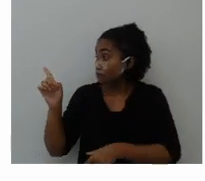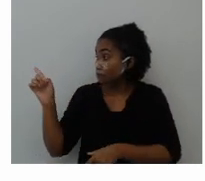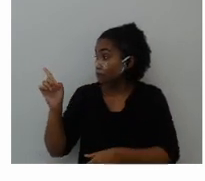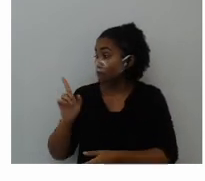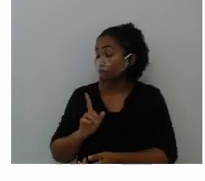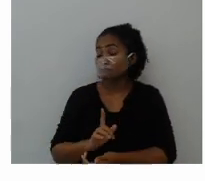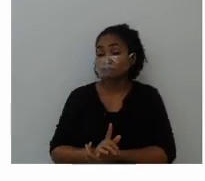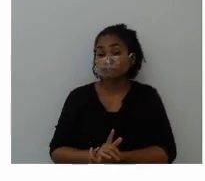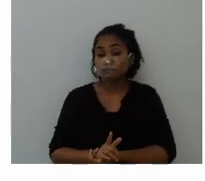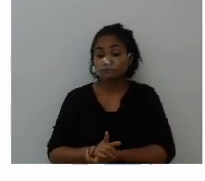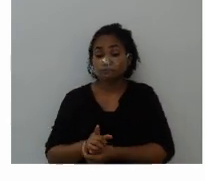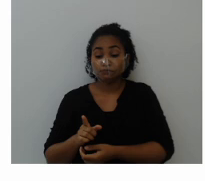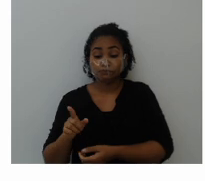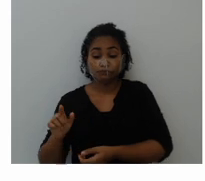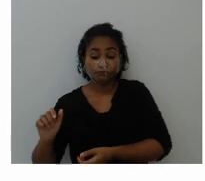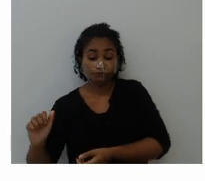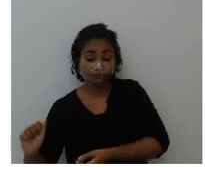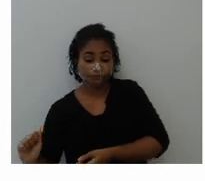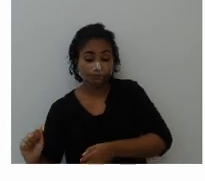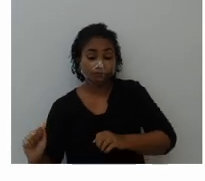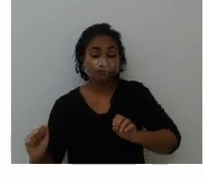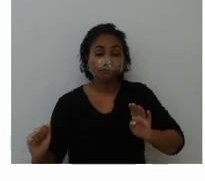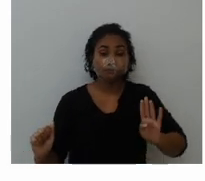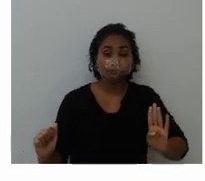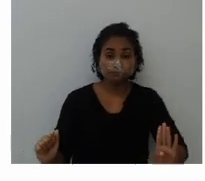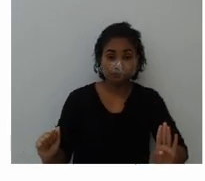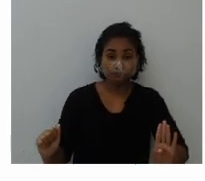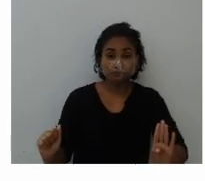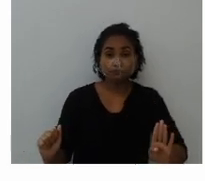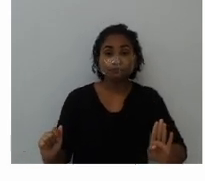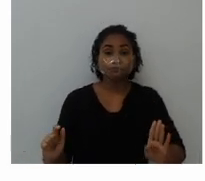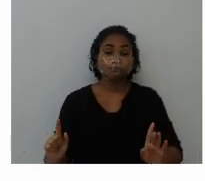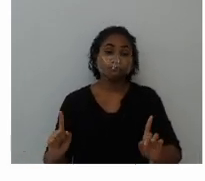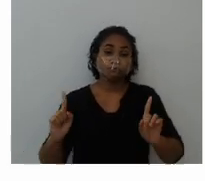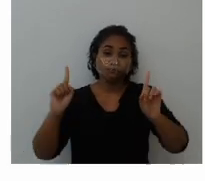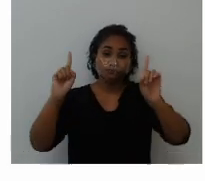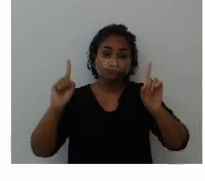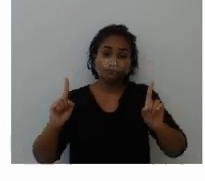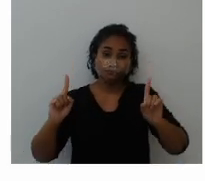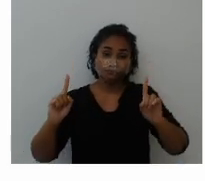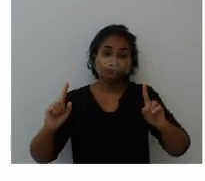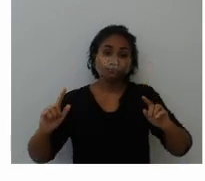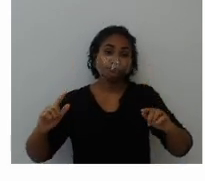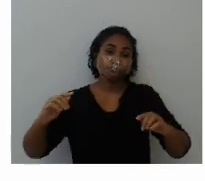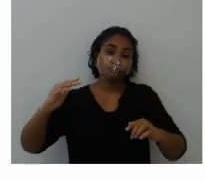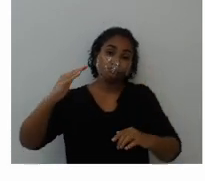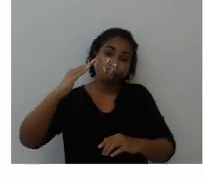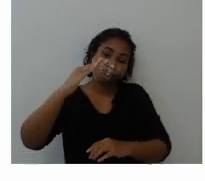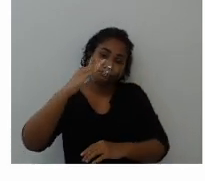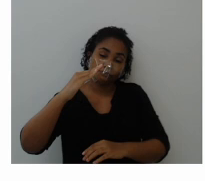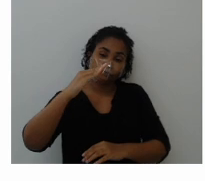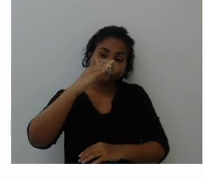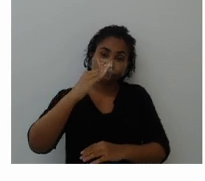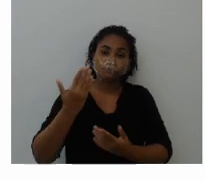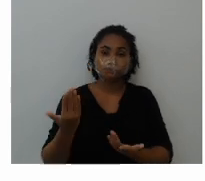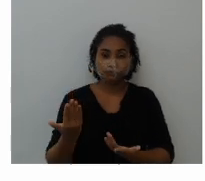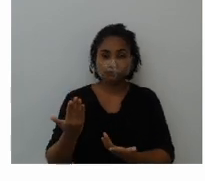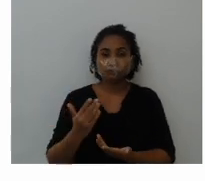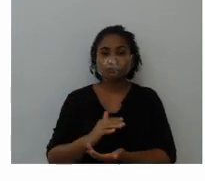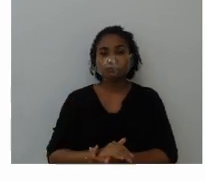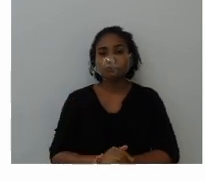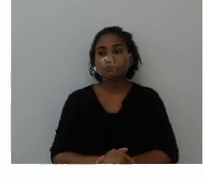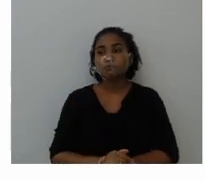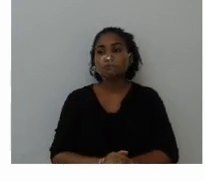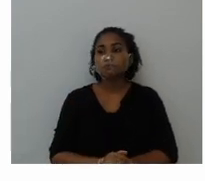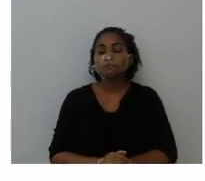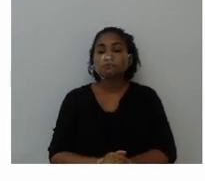fios A e B estão presos no teto e fazem um ângulo de 45 graus com a